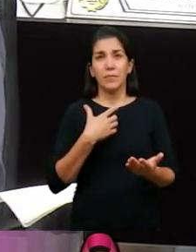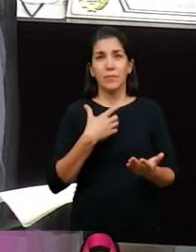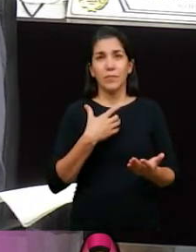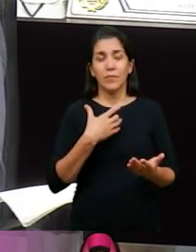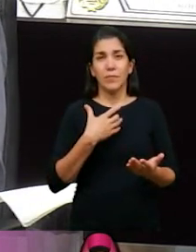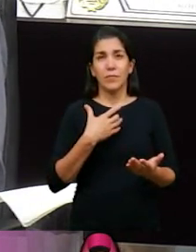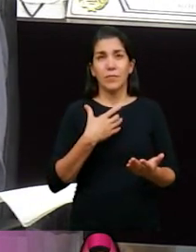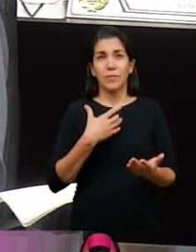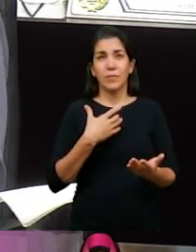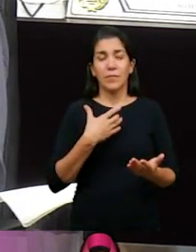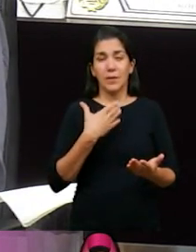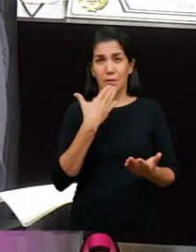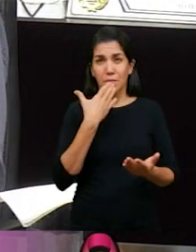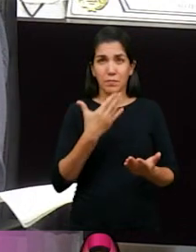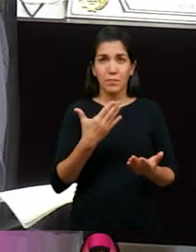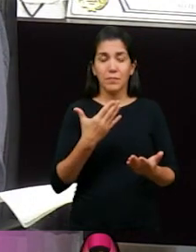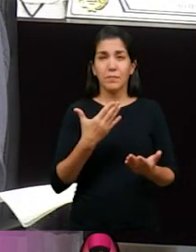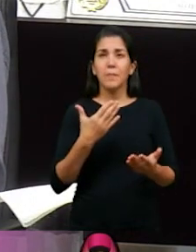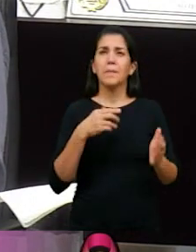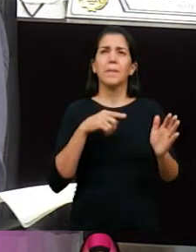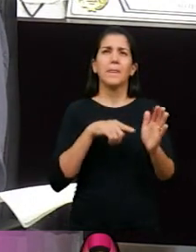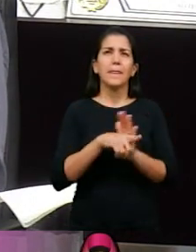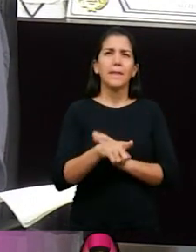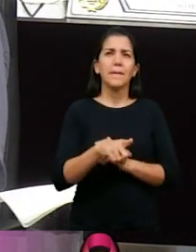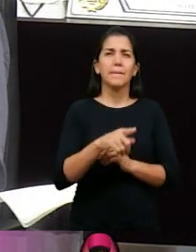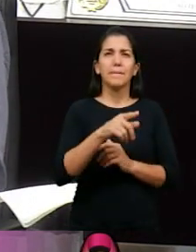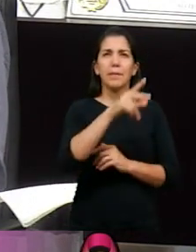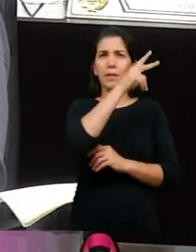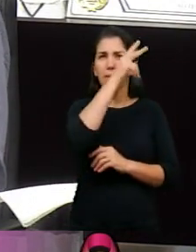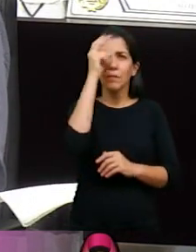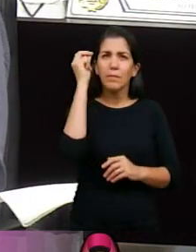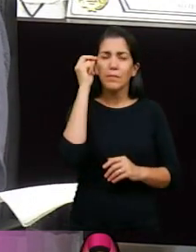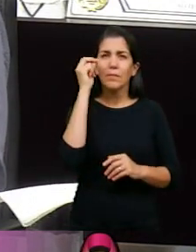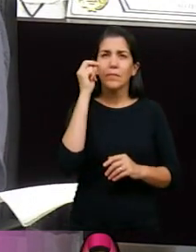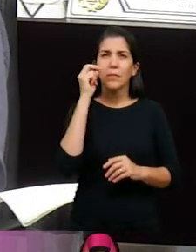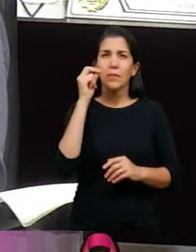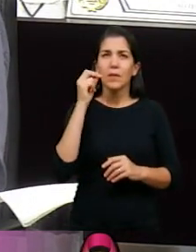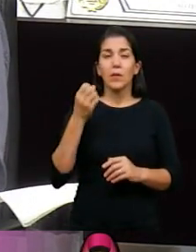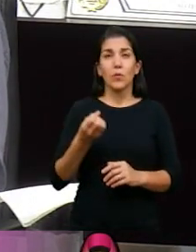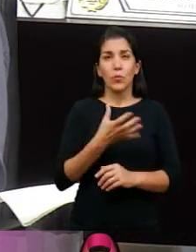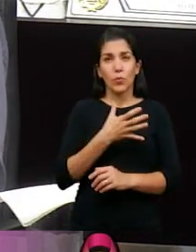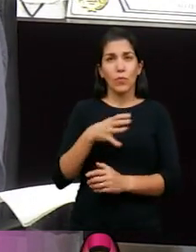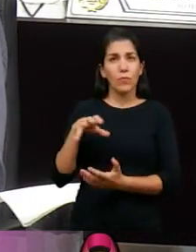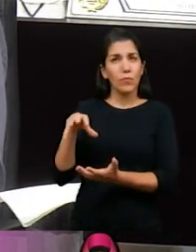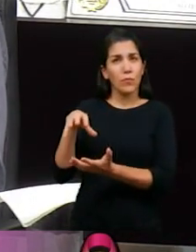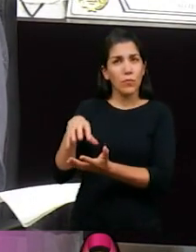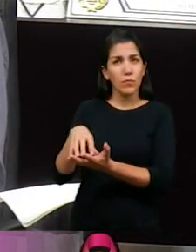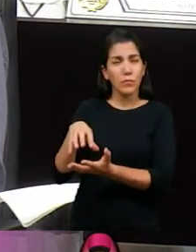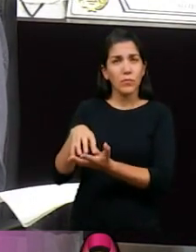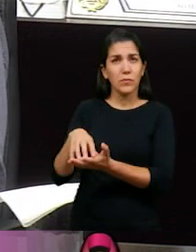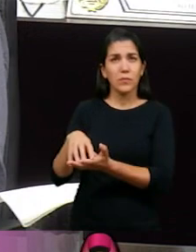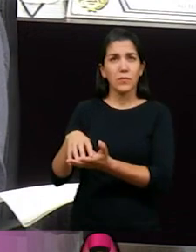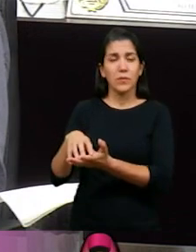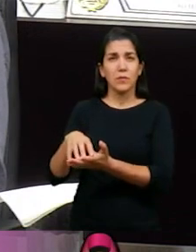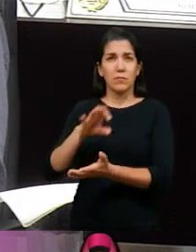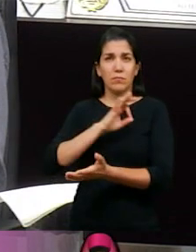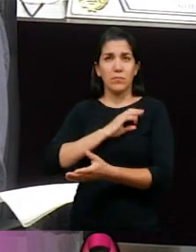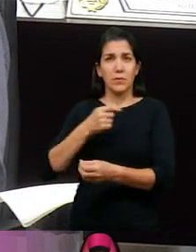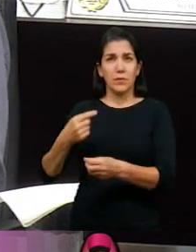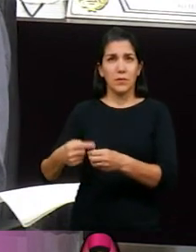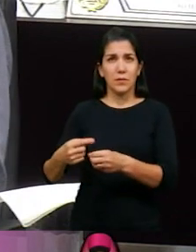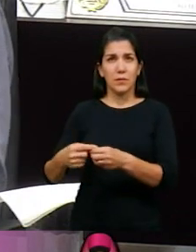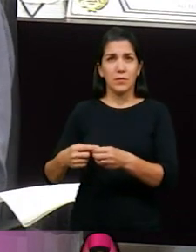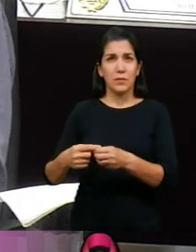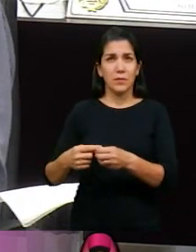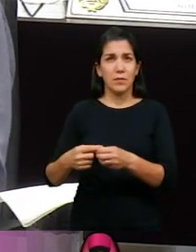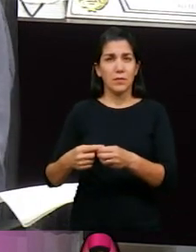tem a intenção de construir uma nova base e também melhorar ali a acessibilidade daquele